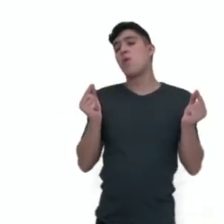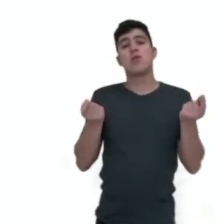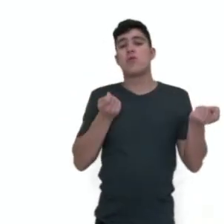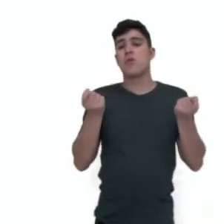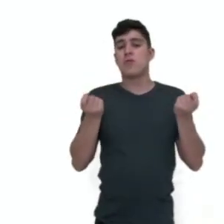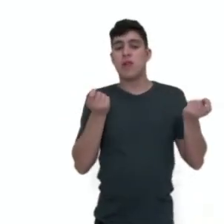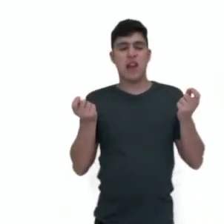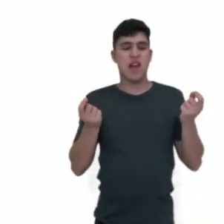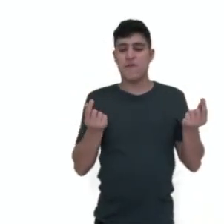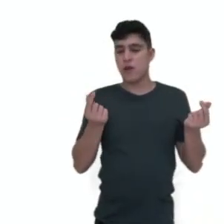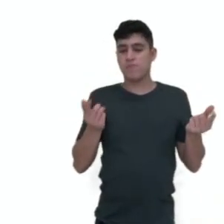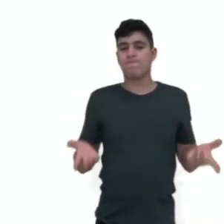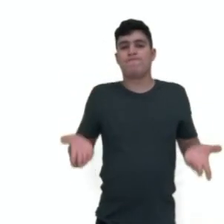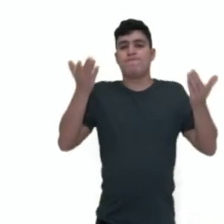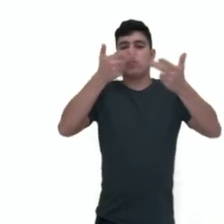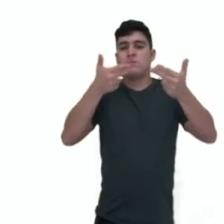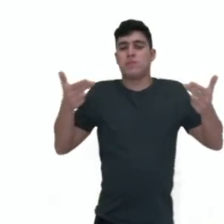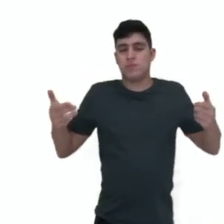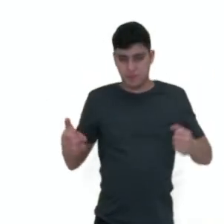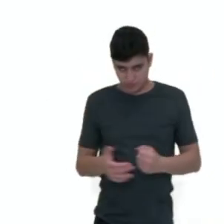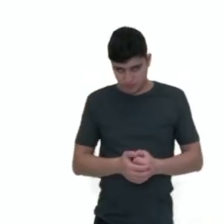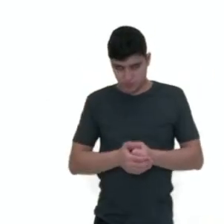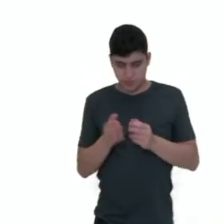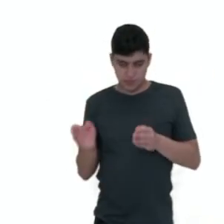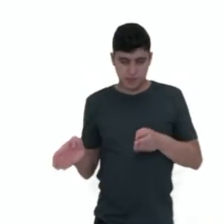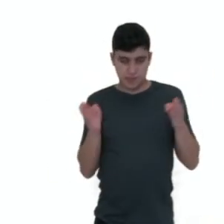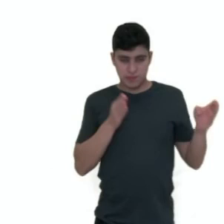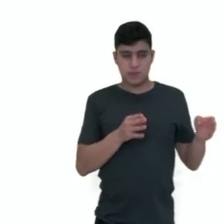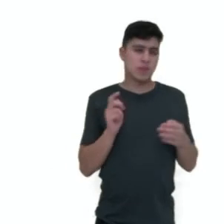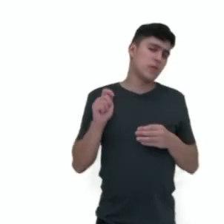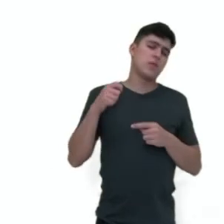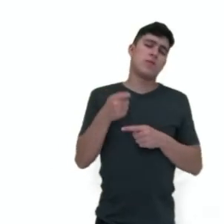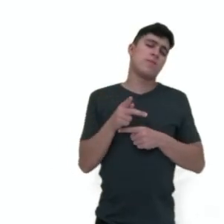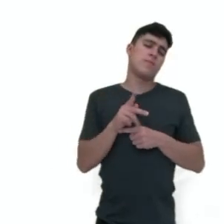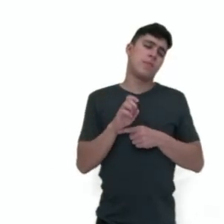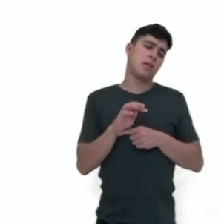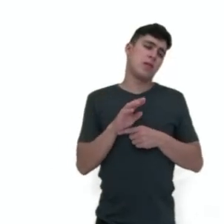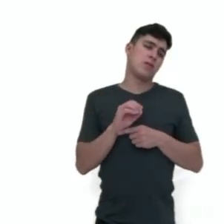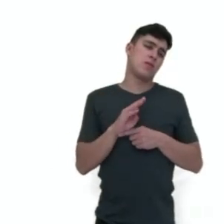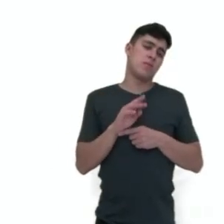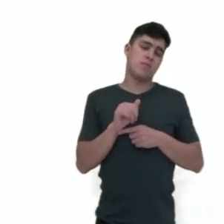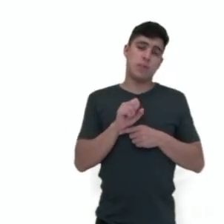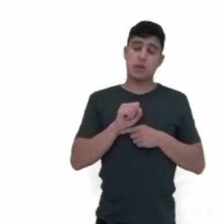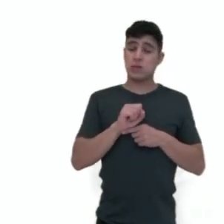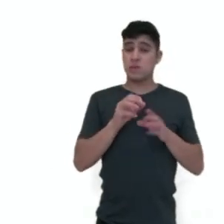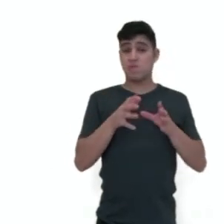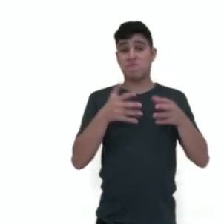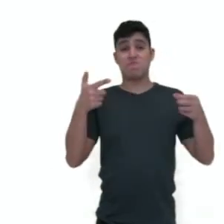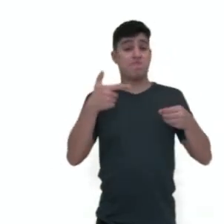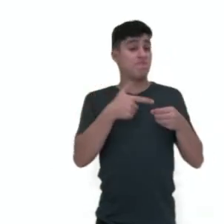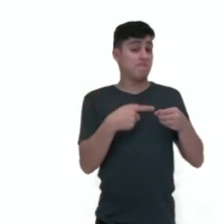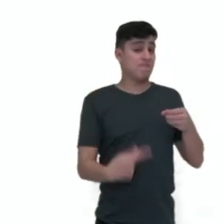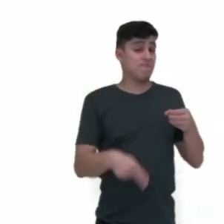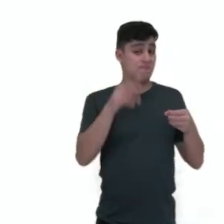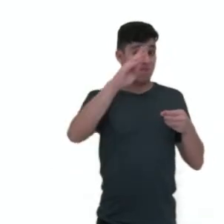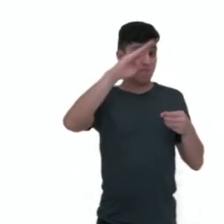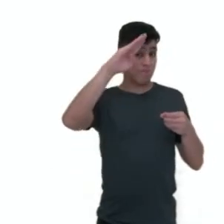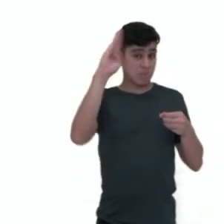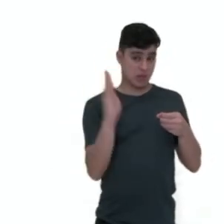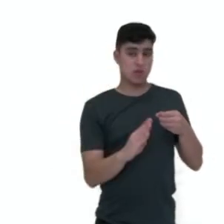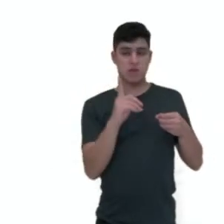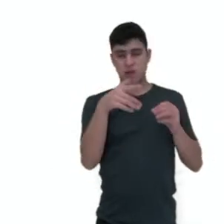as ofertas e os preços dos produtos. Sobre a Petrobras, a grande petrolífera brasileira, uma